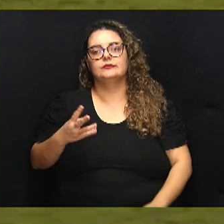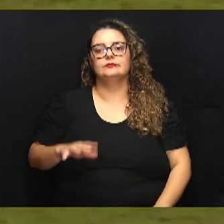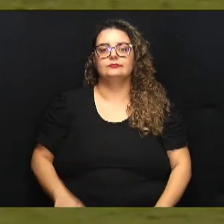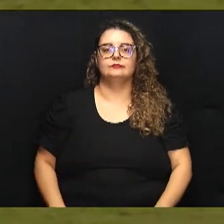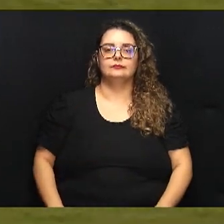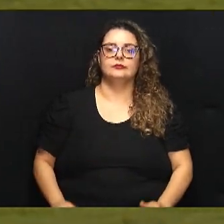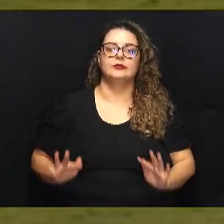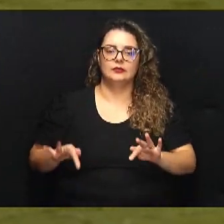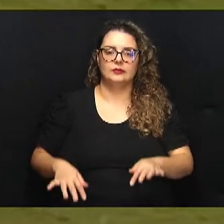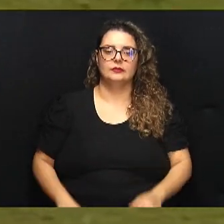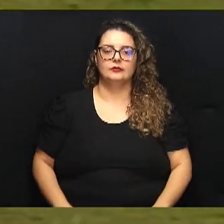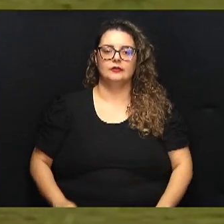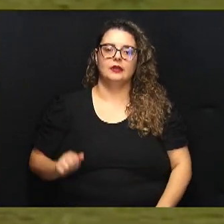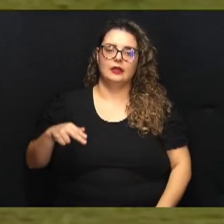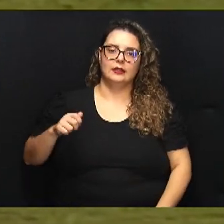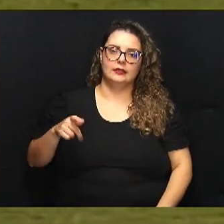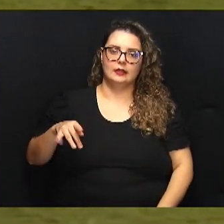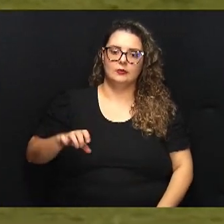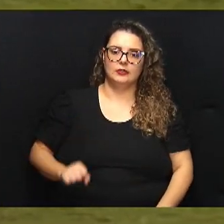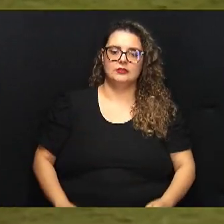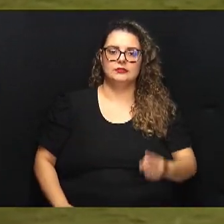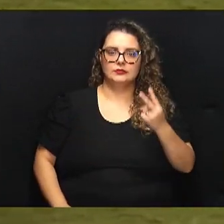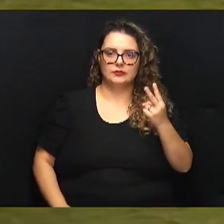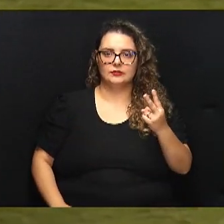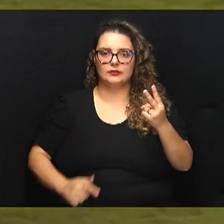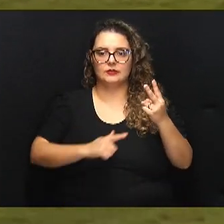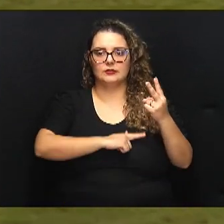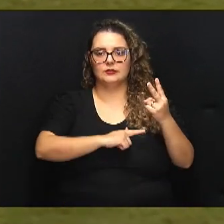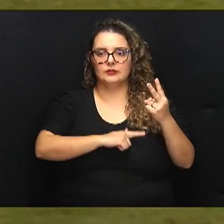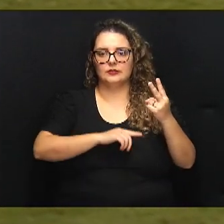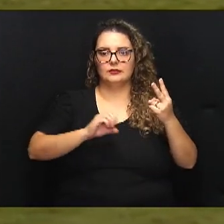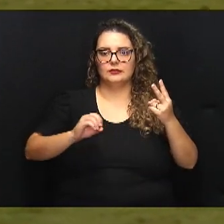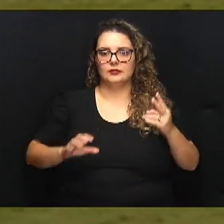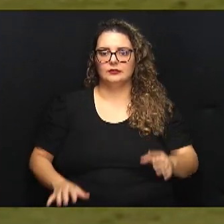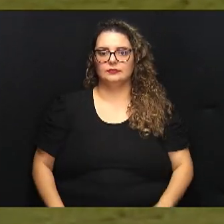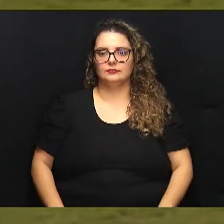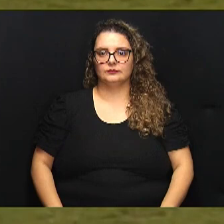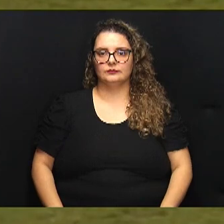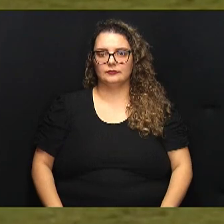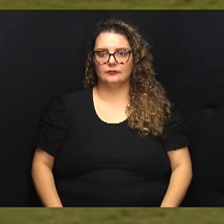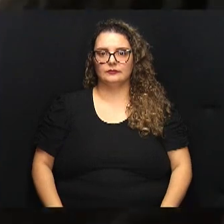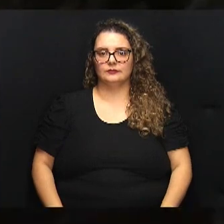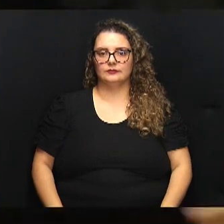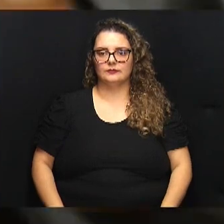ficou nisso. Anápolis 2, Guarani 0.